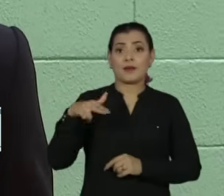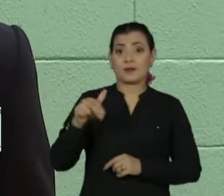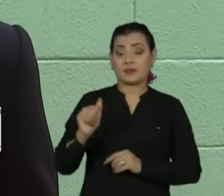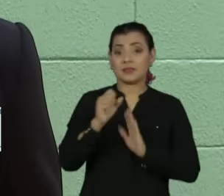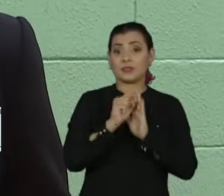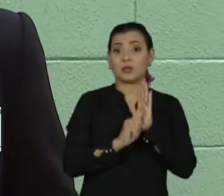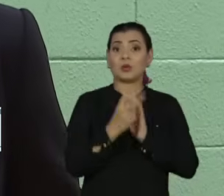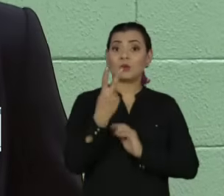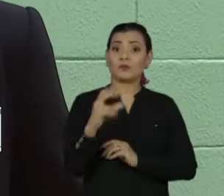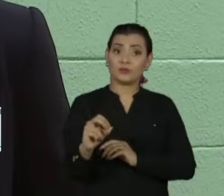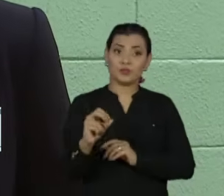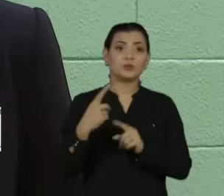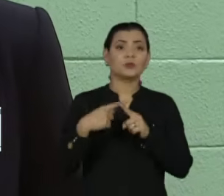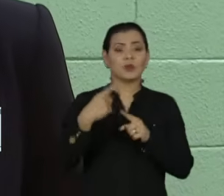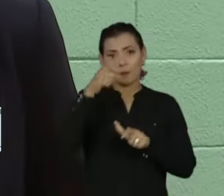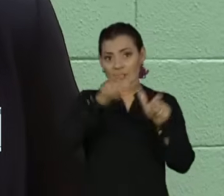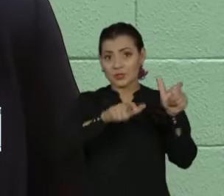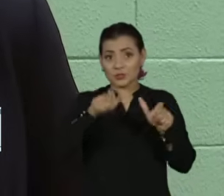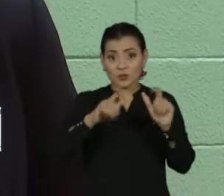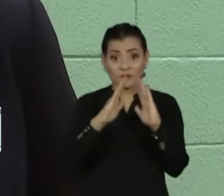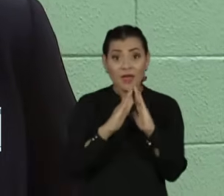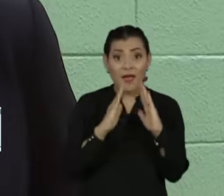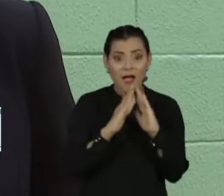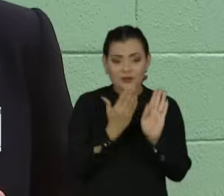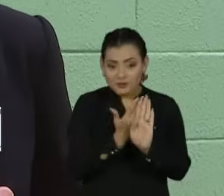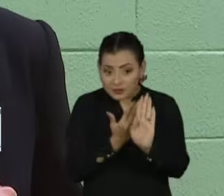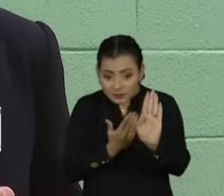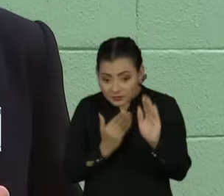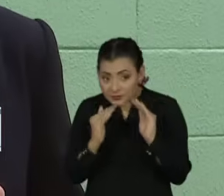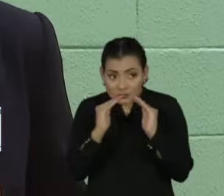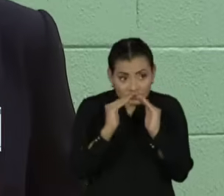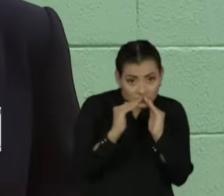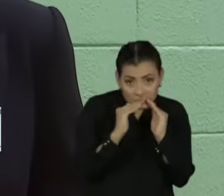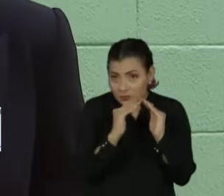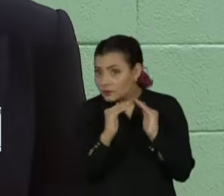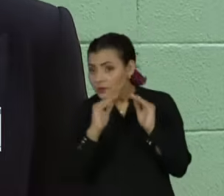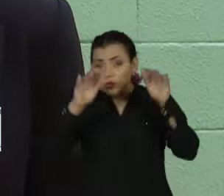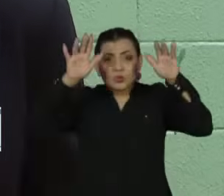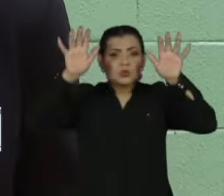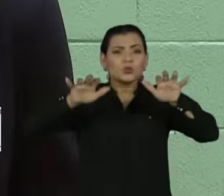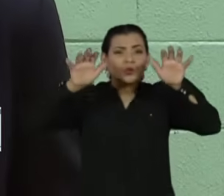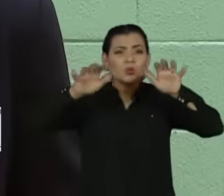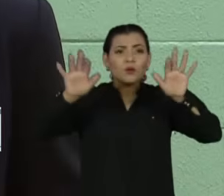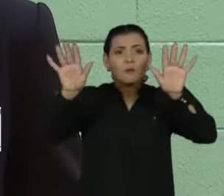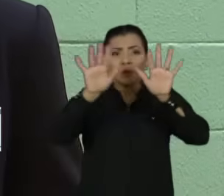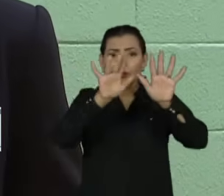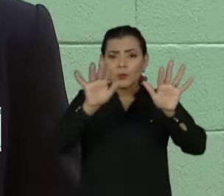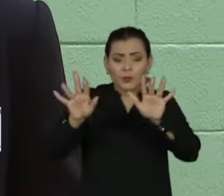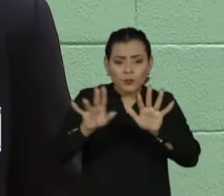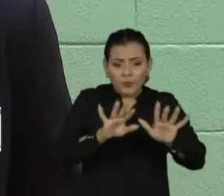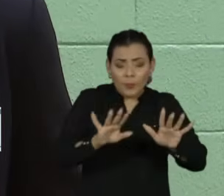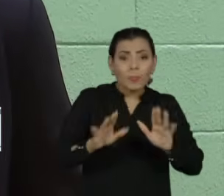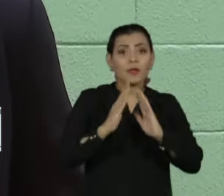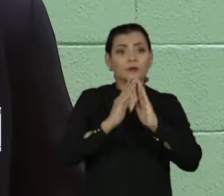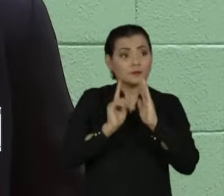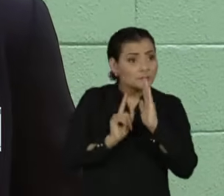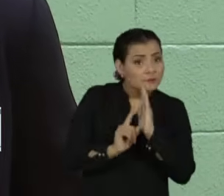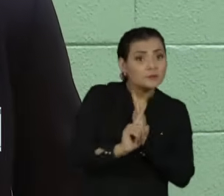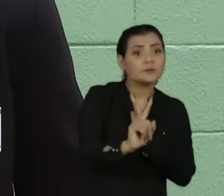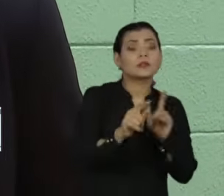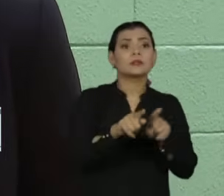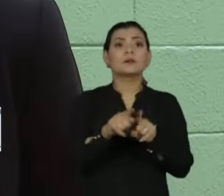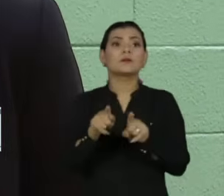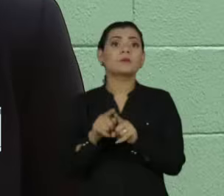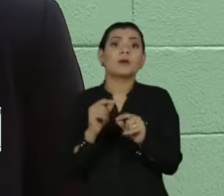século XX, na vivência de pessoas que ficavam isoladas durante as nevascas e depois tinham que retomar o convívio. E caçadores que